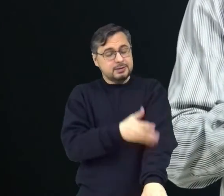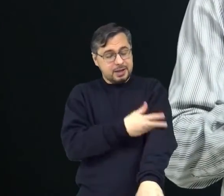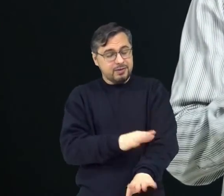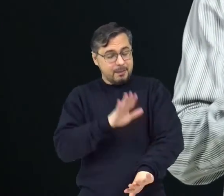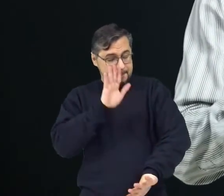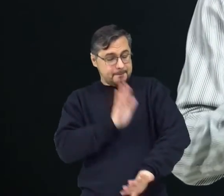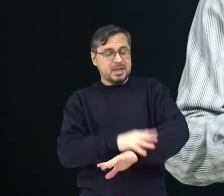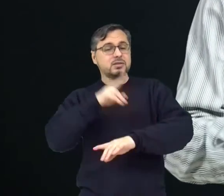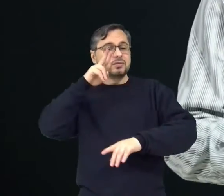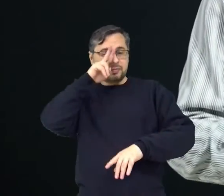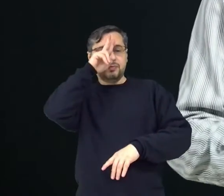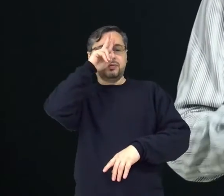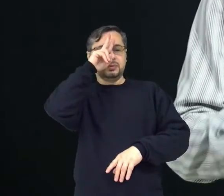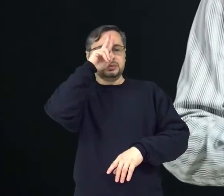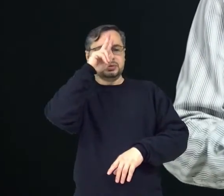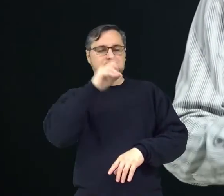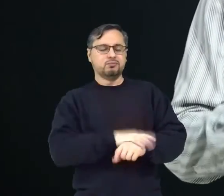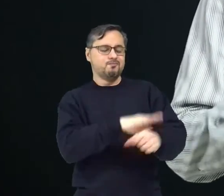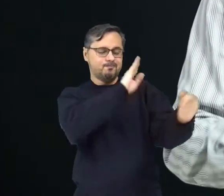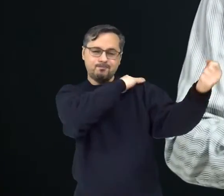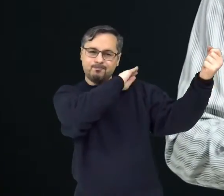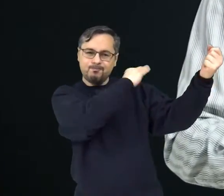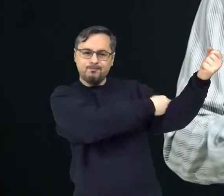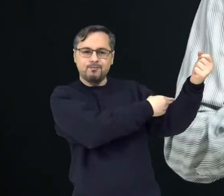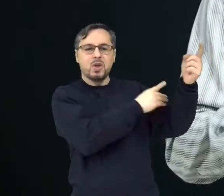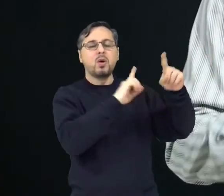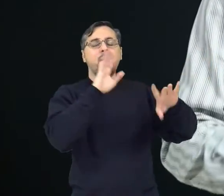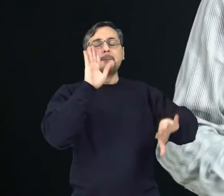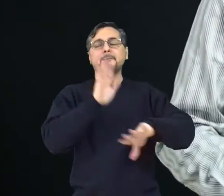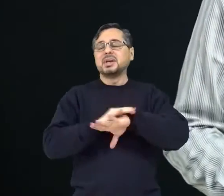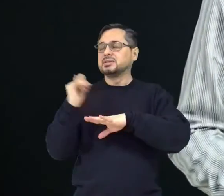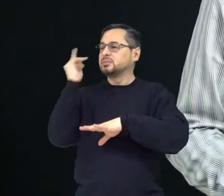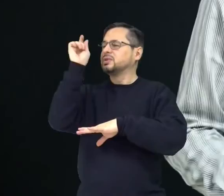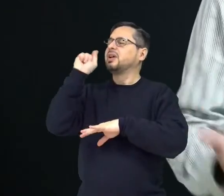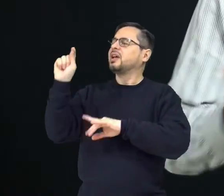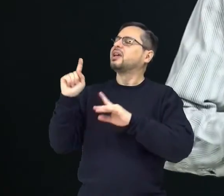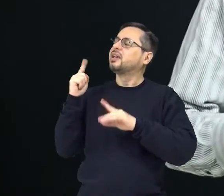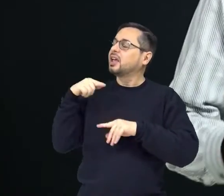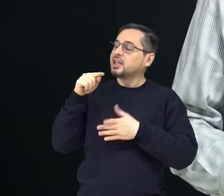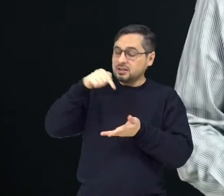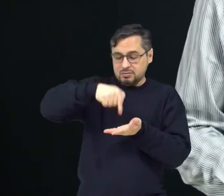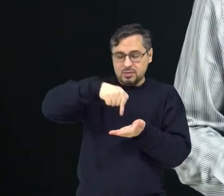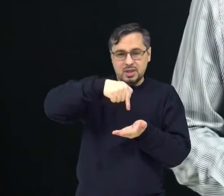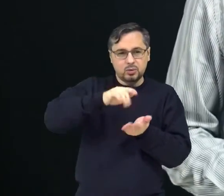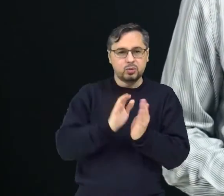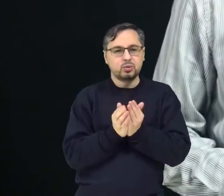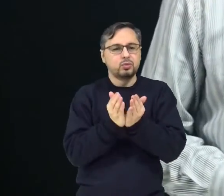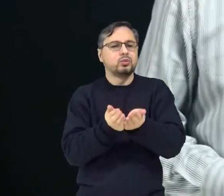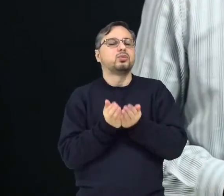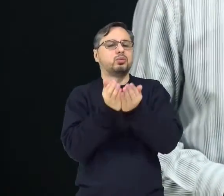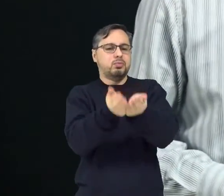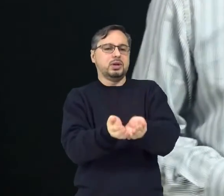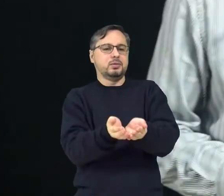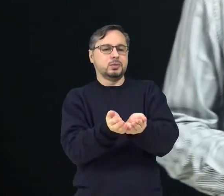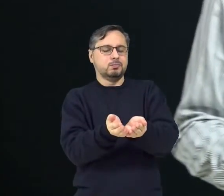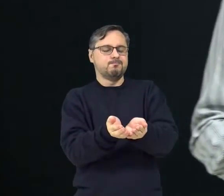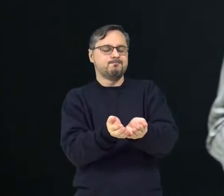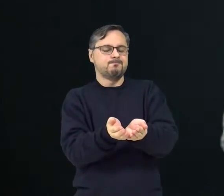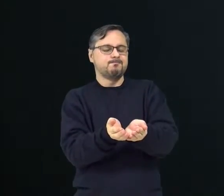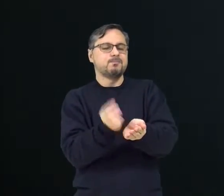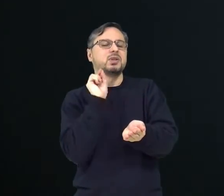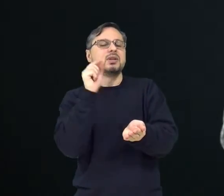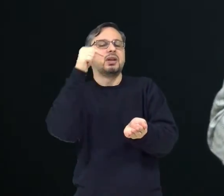questão principal é quem está no barco. E neste caso, para